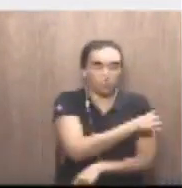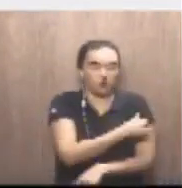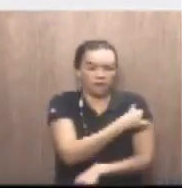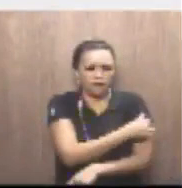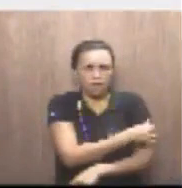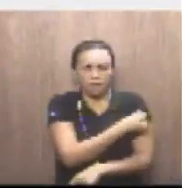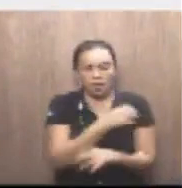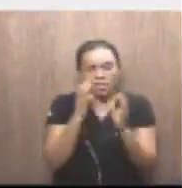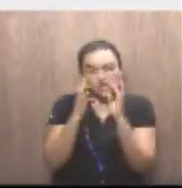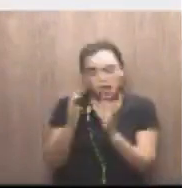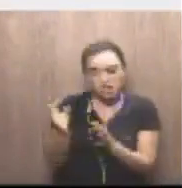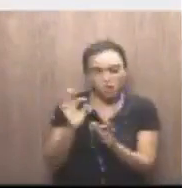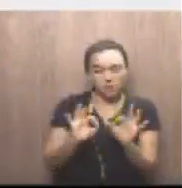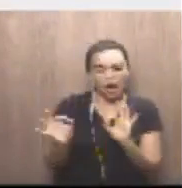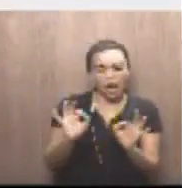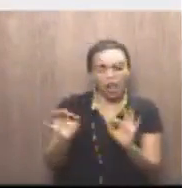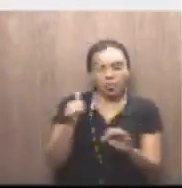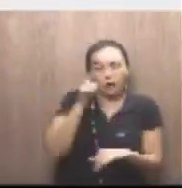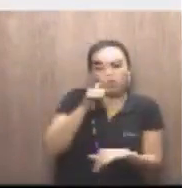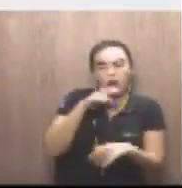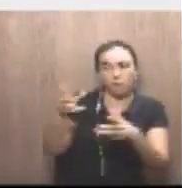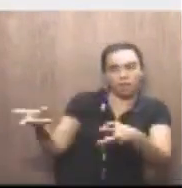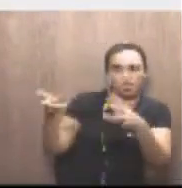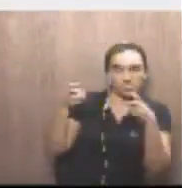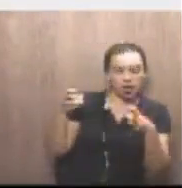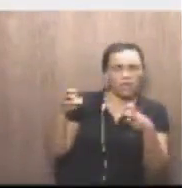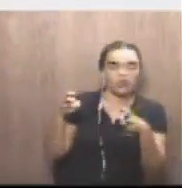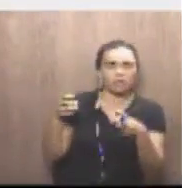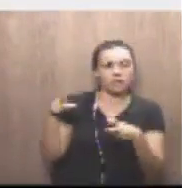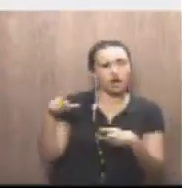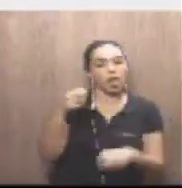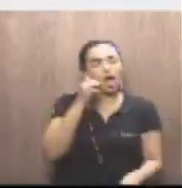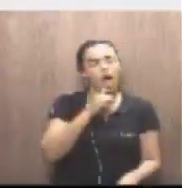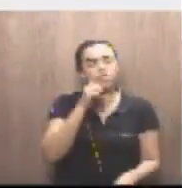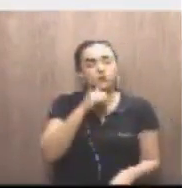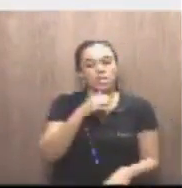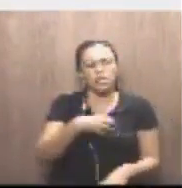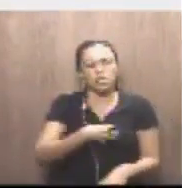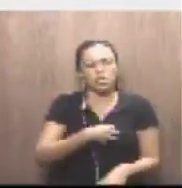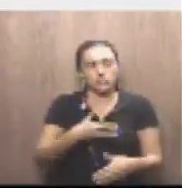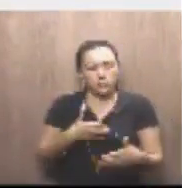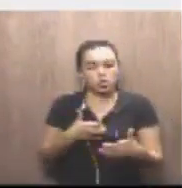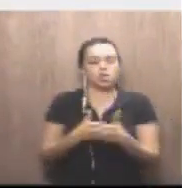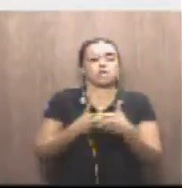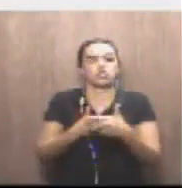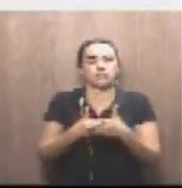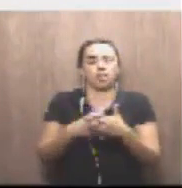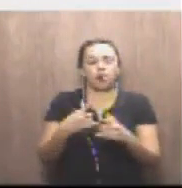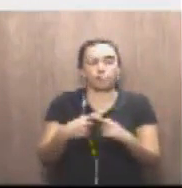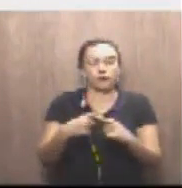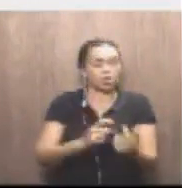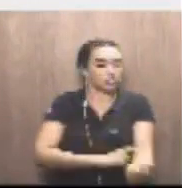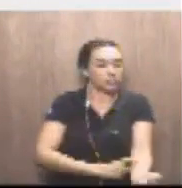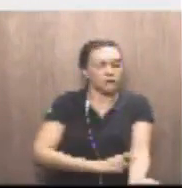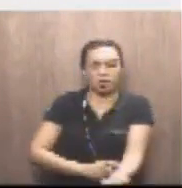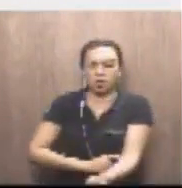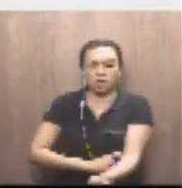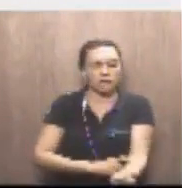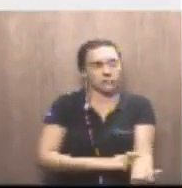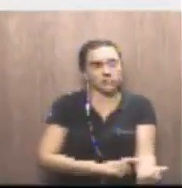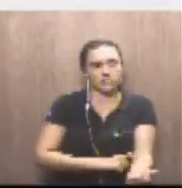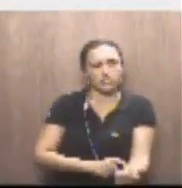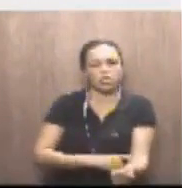um olhar voltado para esta natureza, ela simplesmente bloquear. Porque quando a adrenalina sobe, a